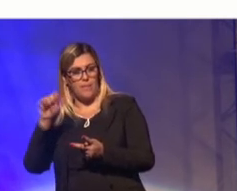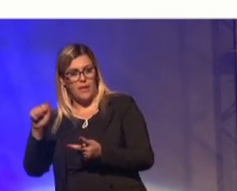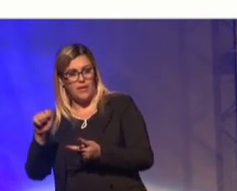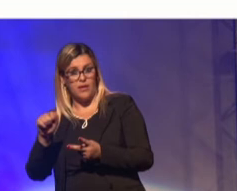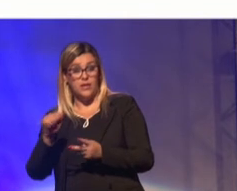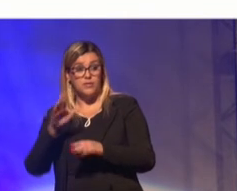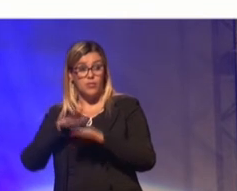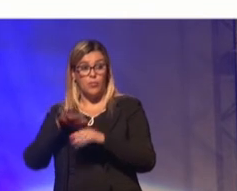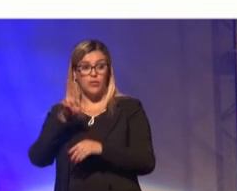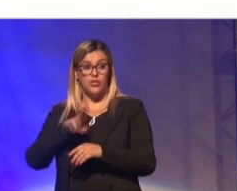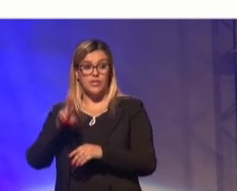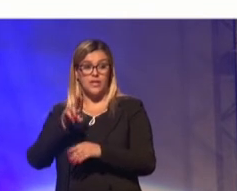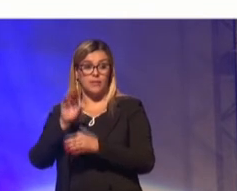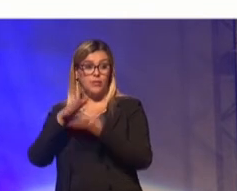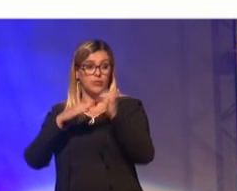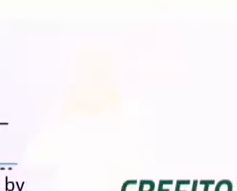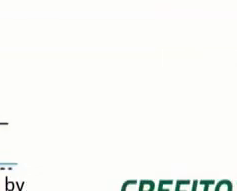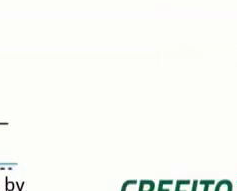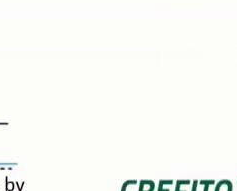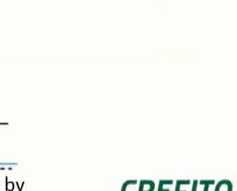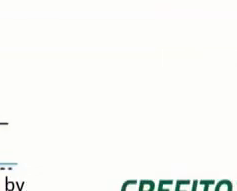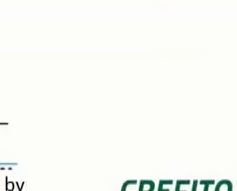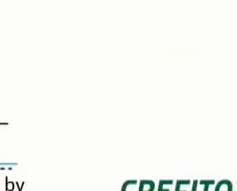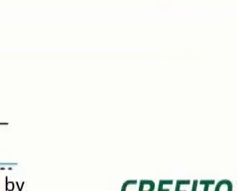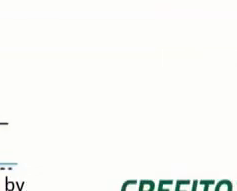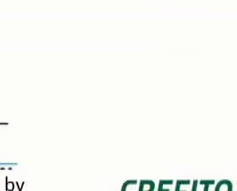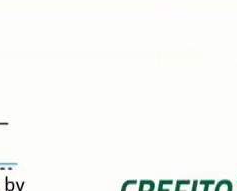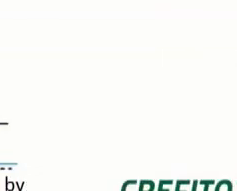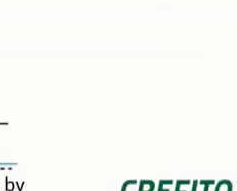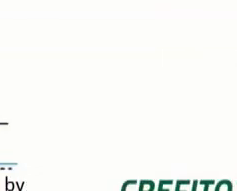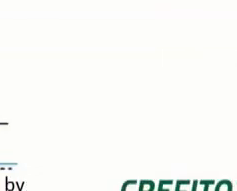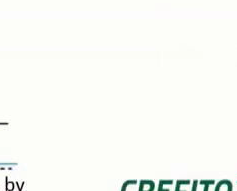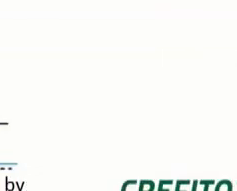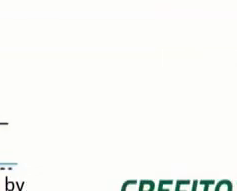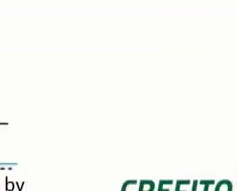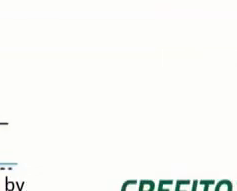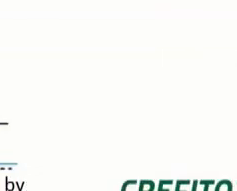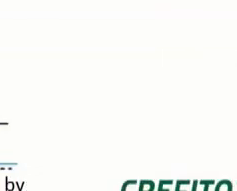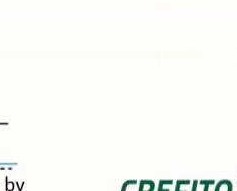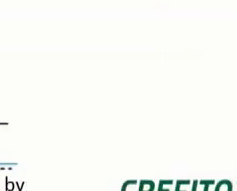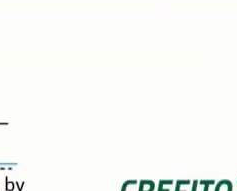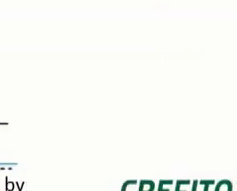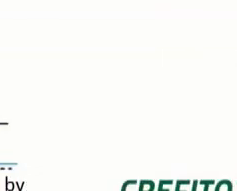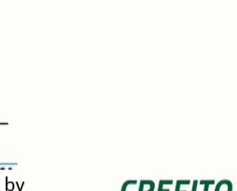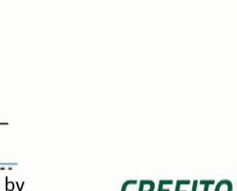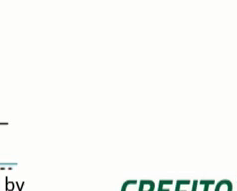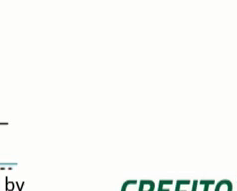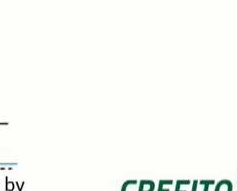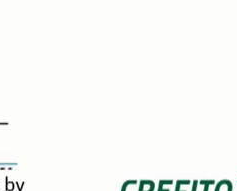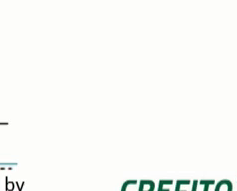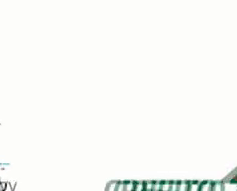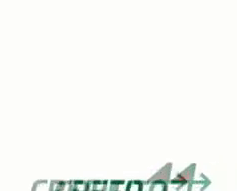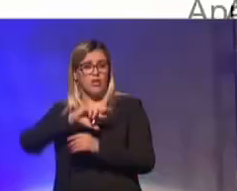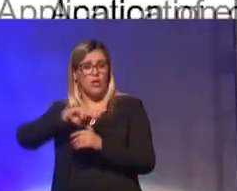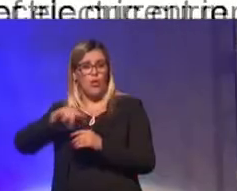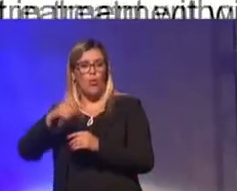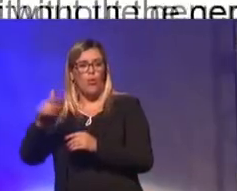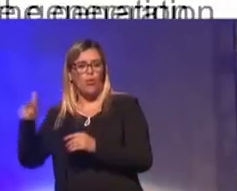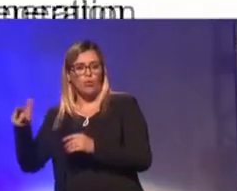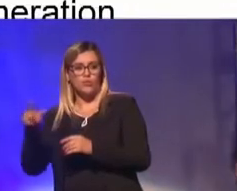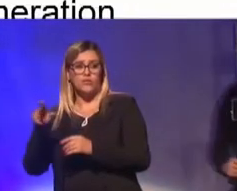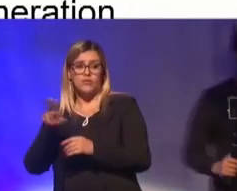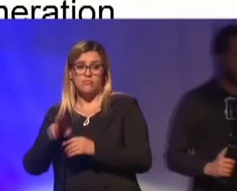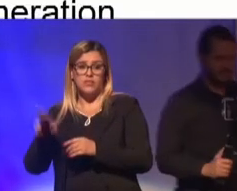esses fisioterapeutas, então. E lá no finalzinho, ultravioleta, né, abaixo ali dos 50%, alguns outros recursos que a